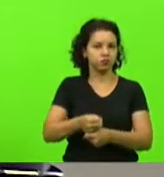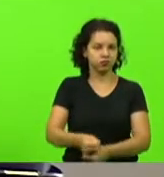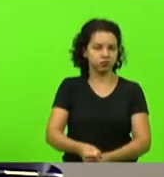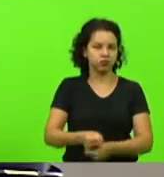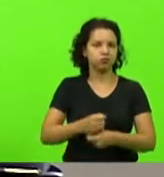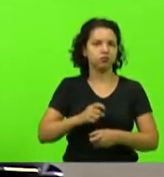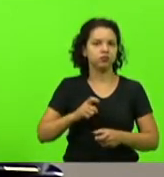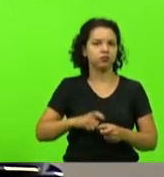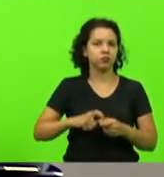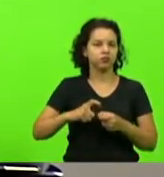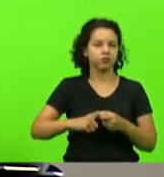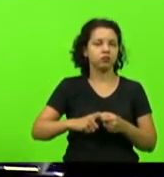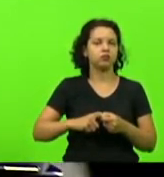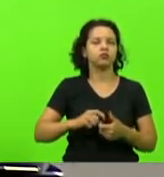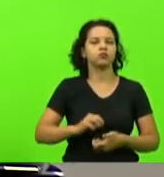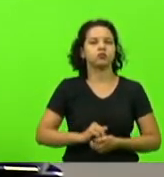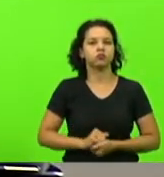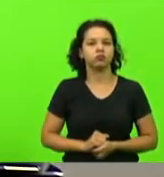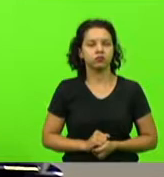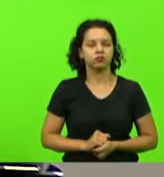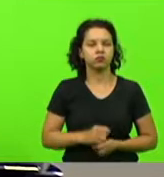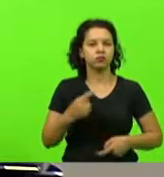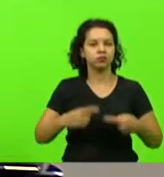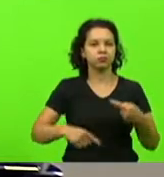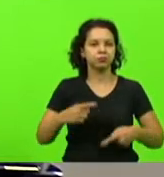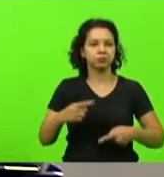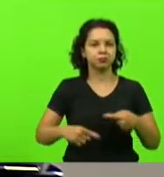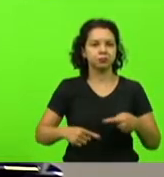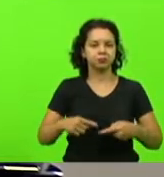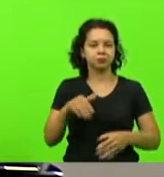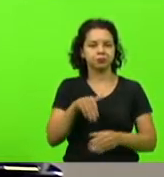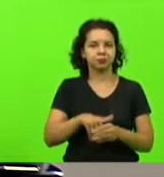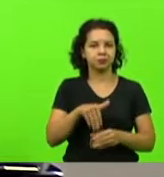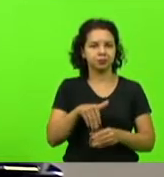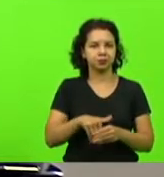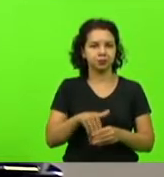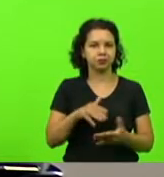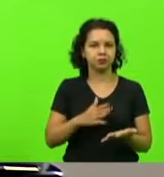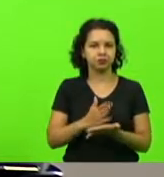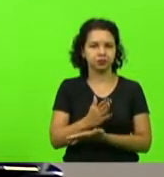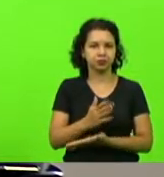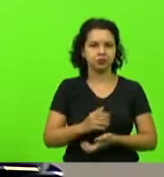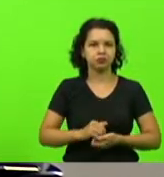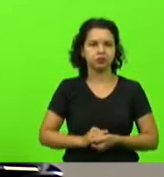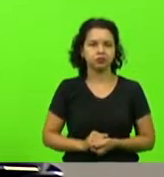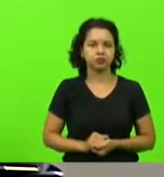Em discussão, não havendo quem queira discutir, em votação, está aprovado.